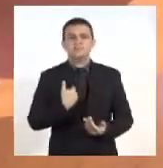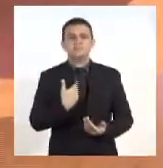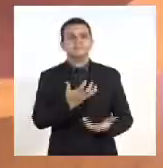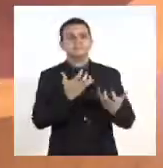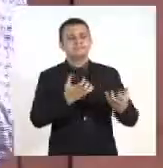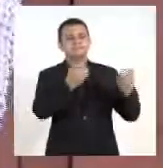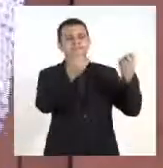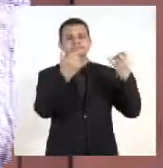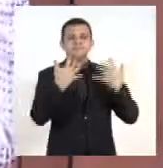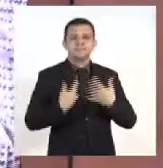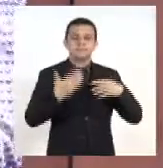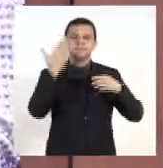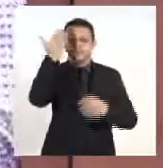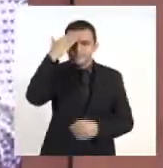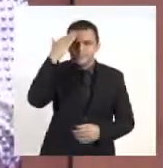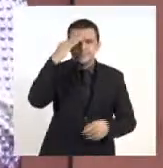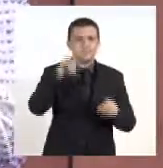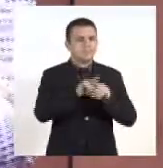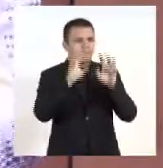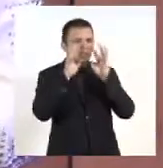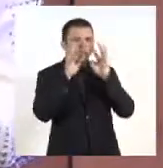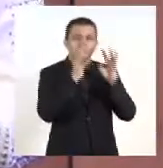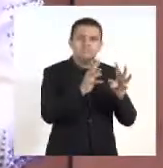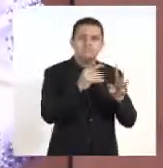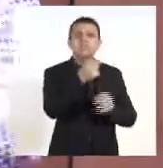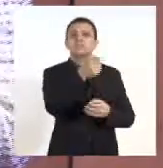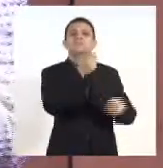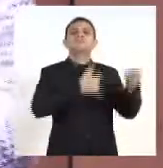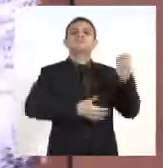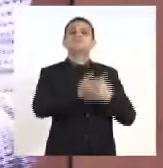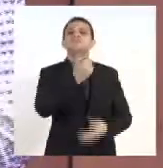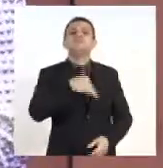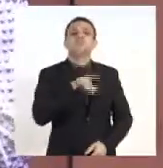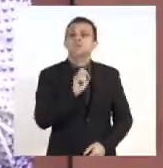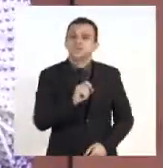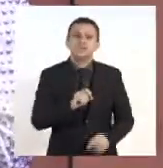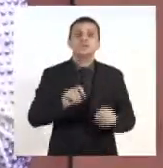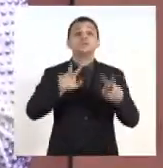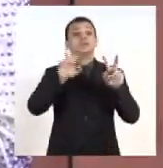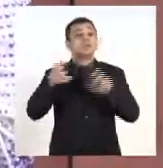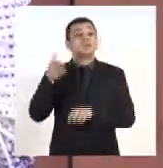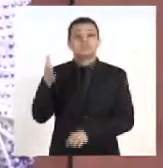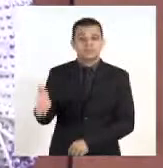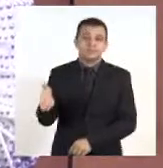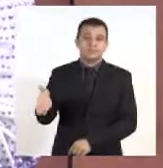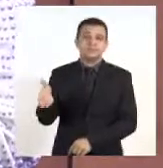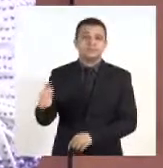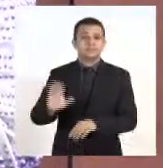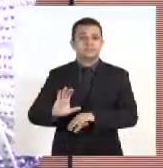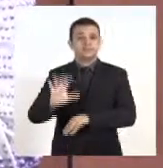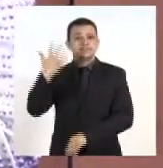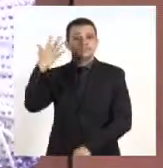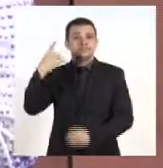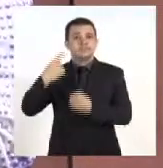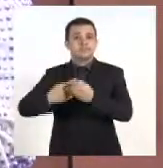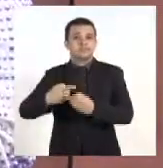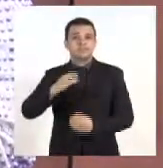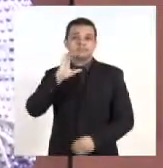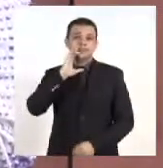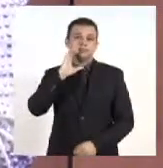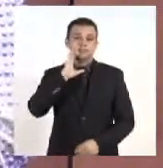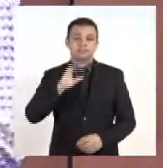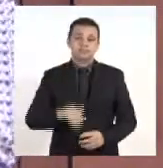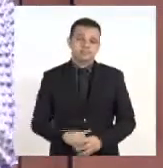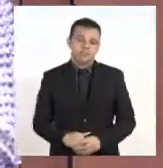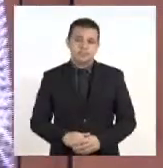entender e ouvir a versão deles sobre o que aconteceu em Coroatá. E